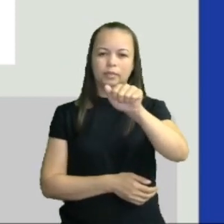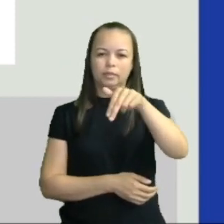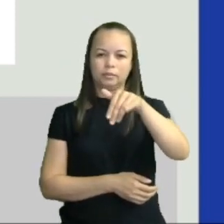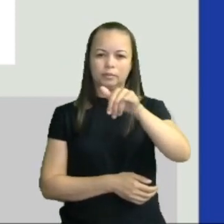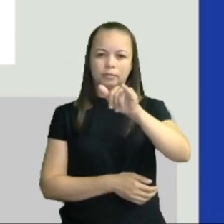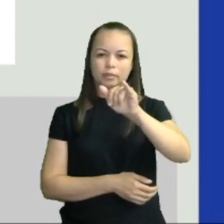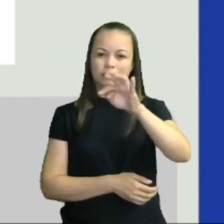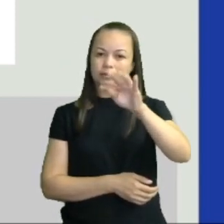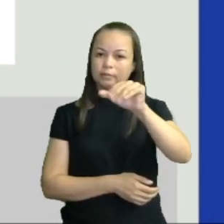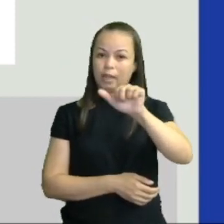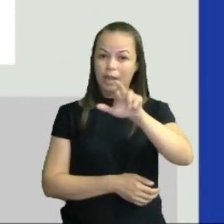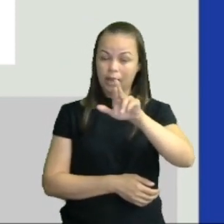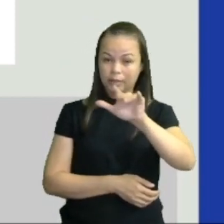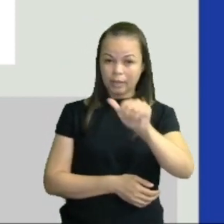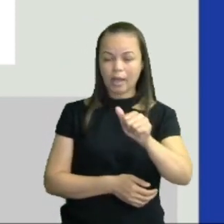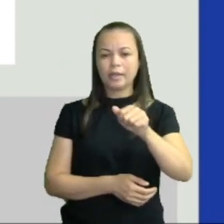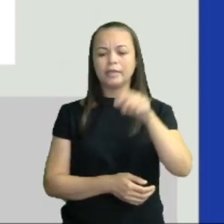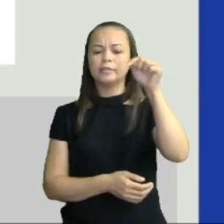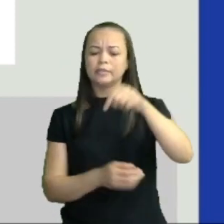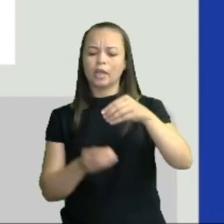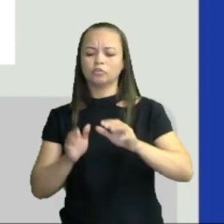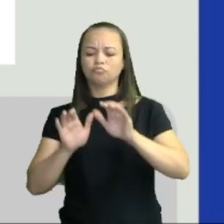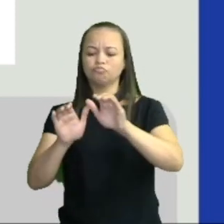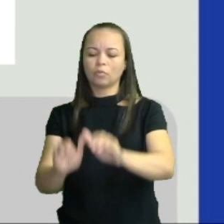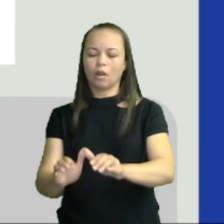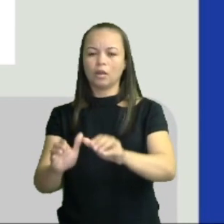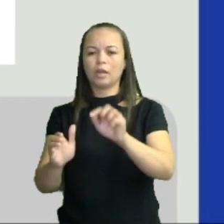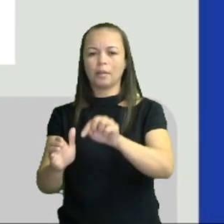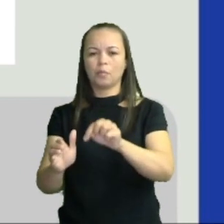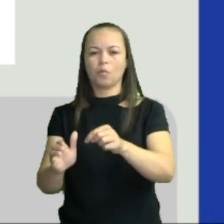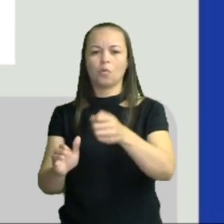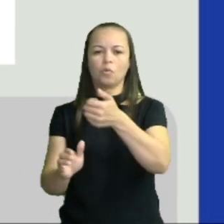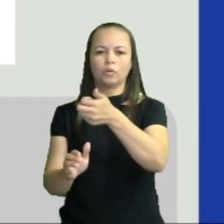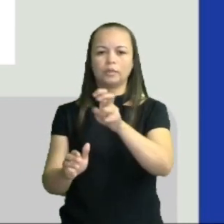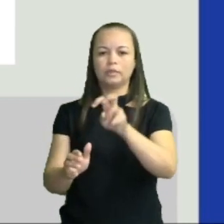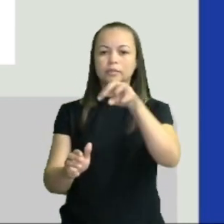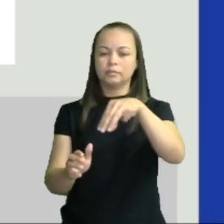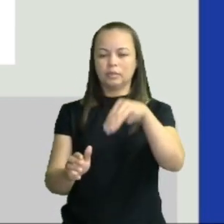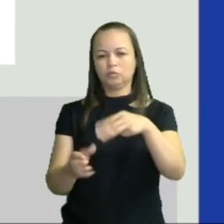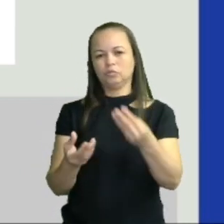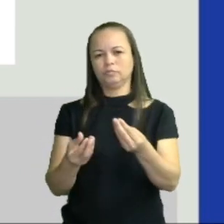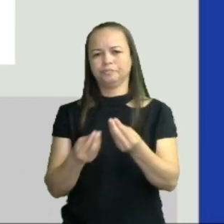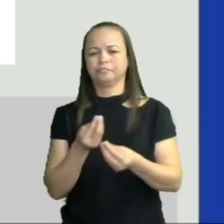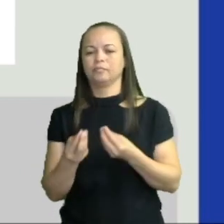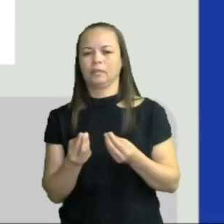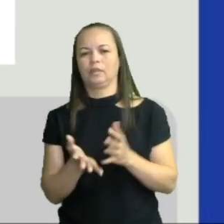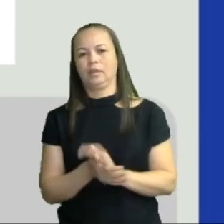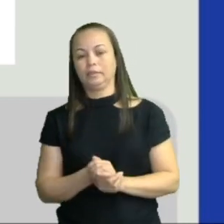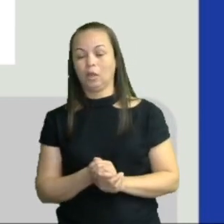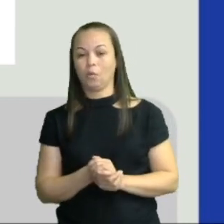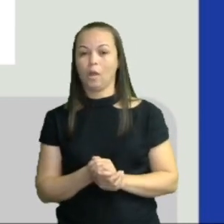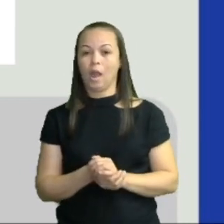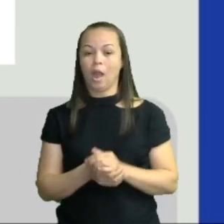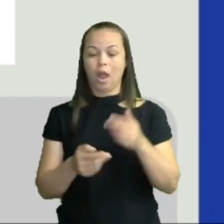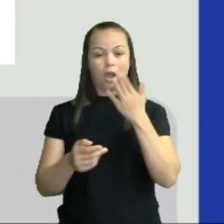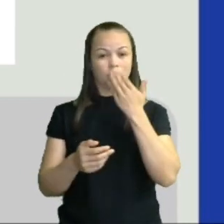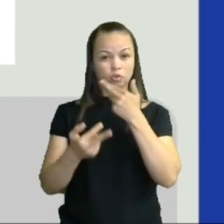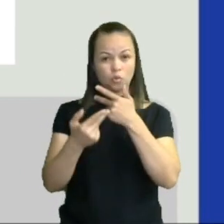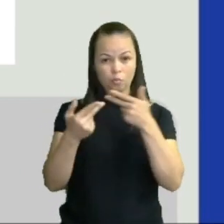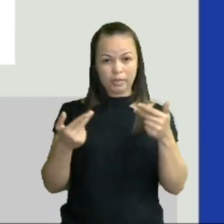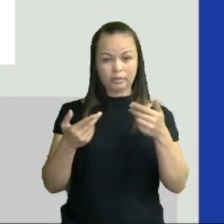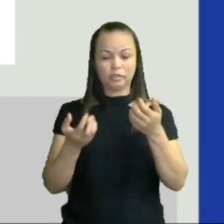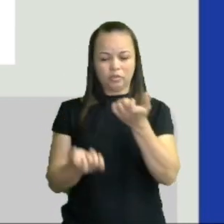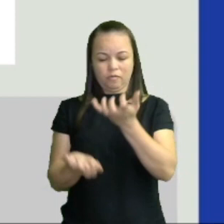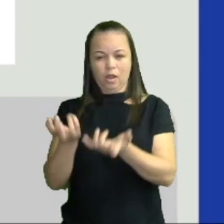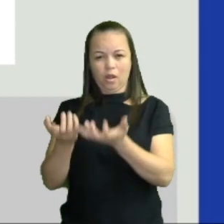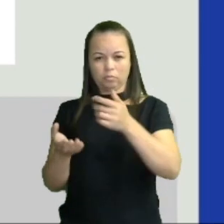minutos, é suficiente. Lembrando que alimentos fritos, cozidos ou assados, eles não precisam, tá? Porque ali